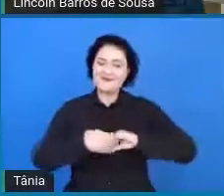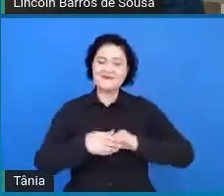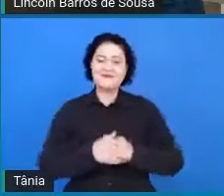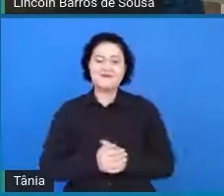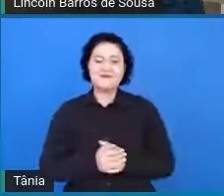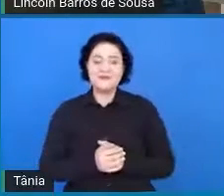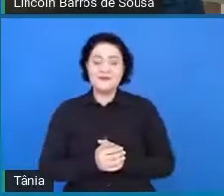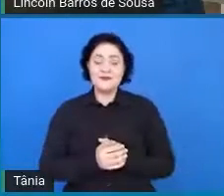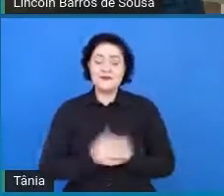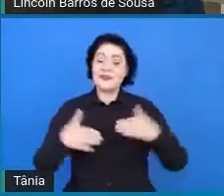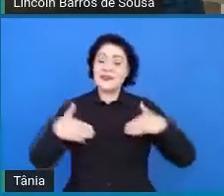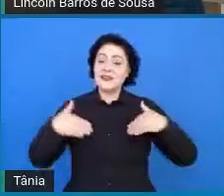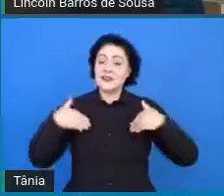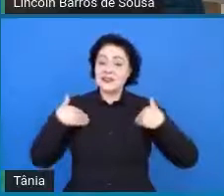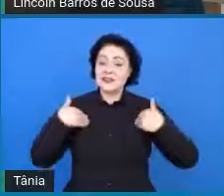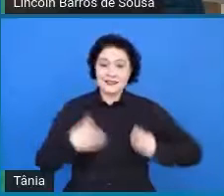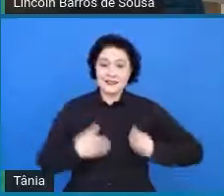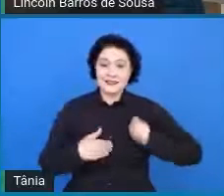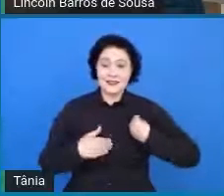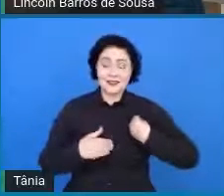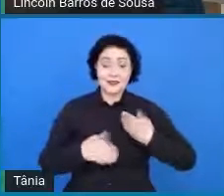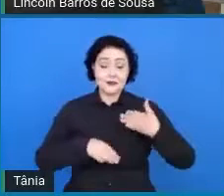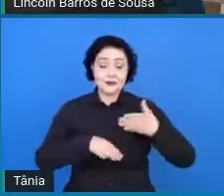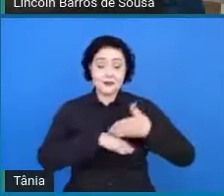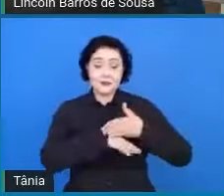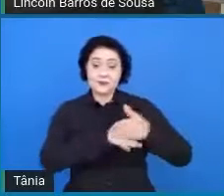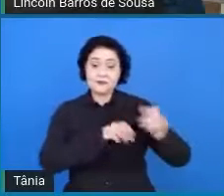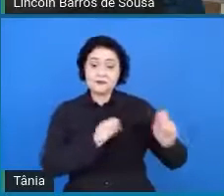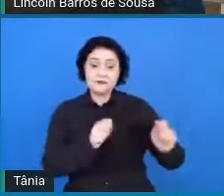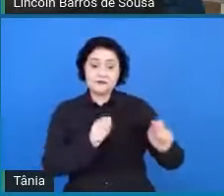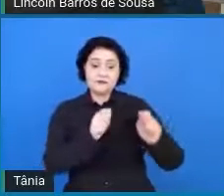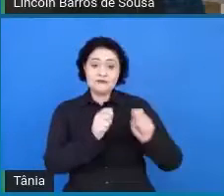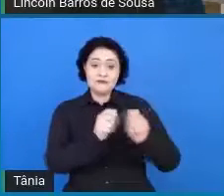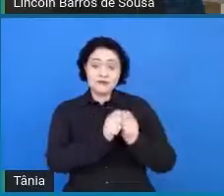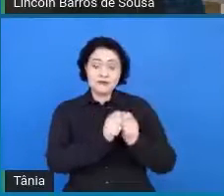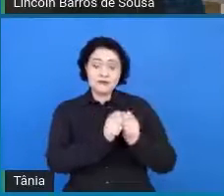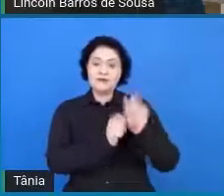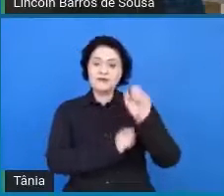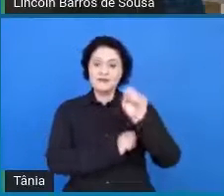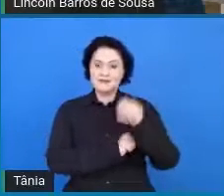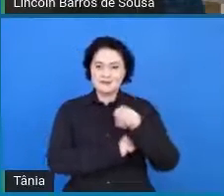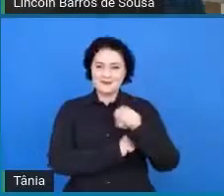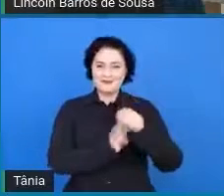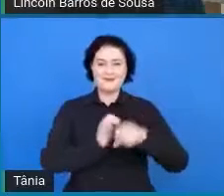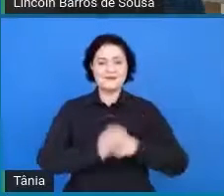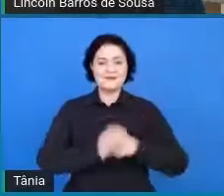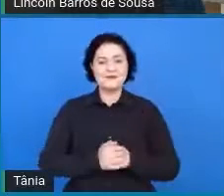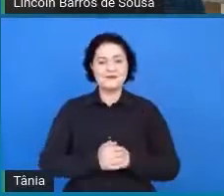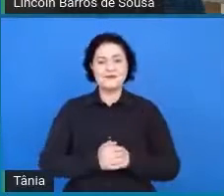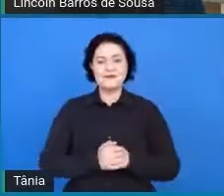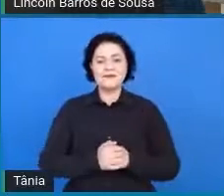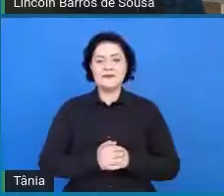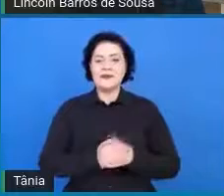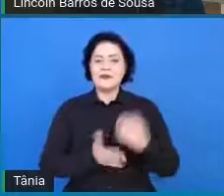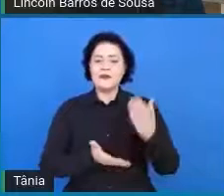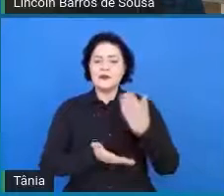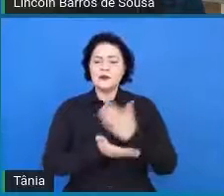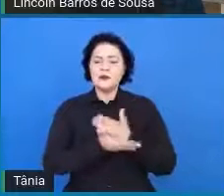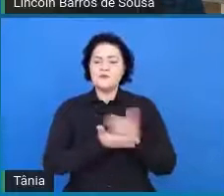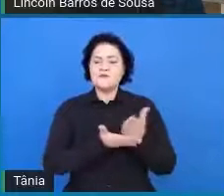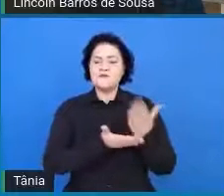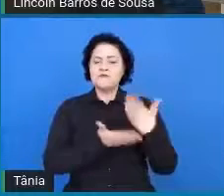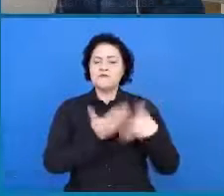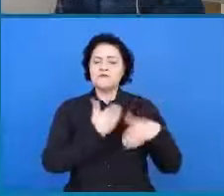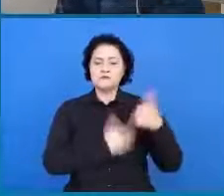é uma alegria realmente poder participar estarmos juntos e lá no início do ano de